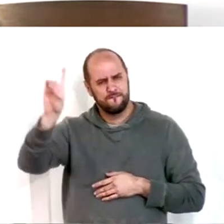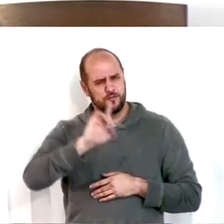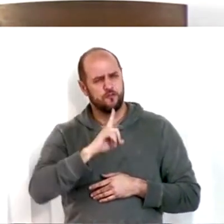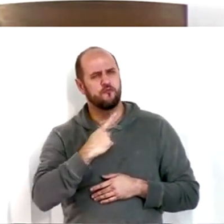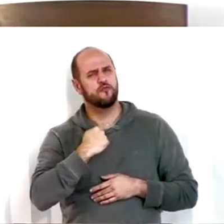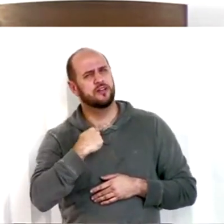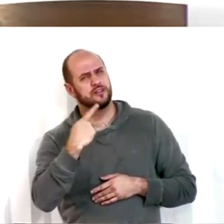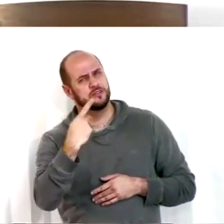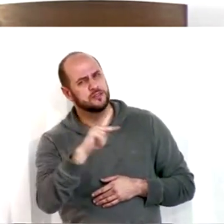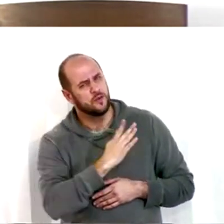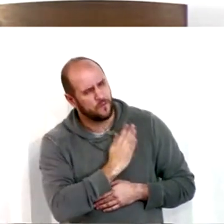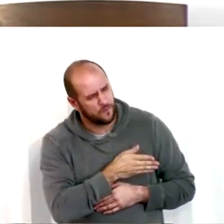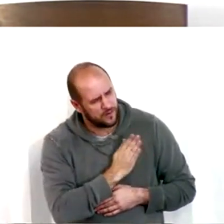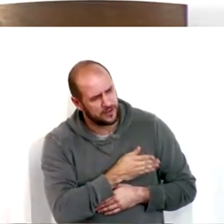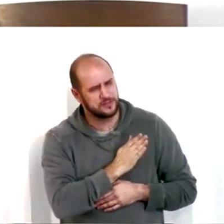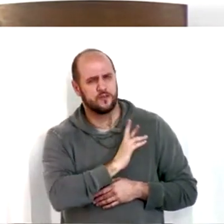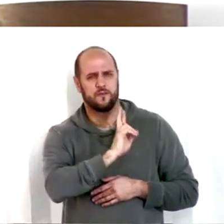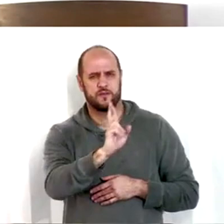do teu coração.